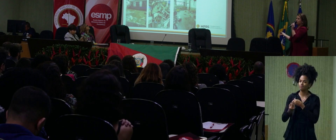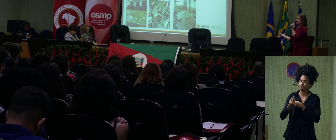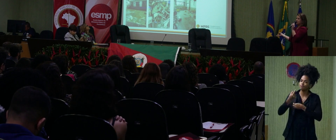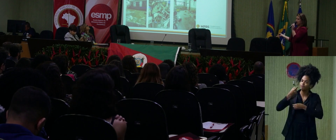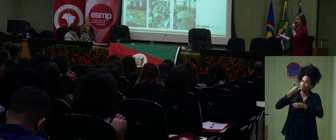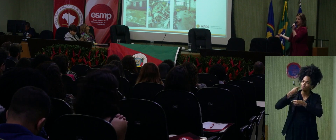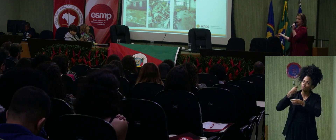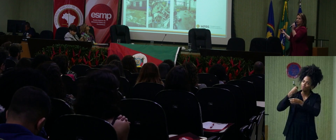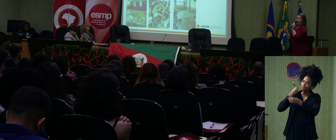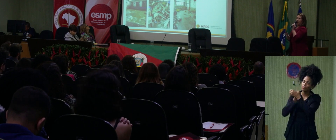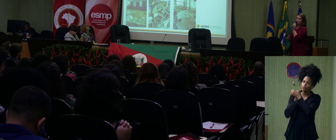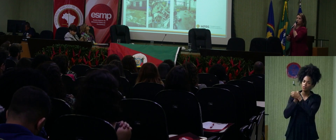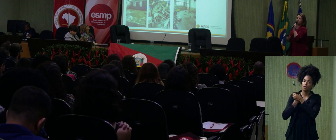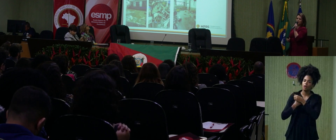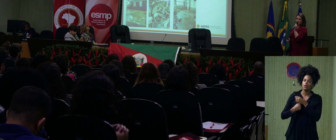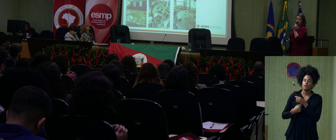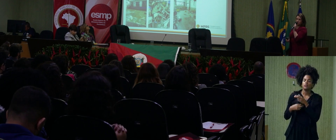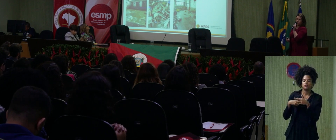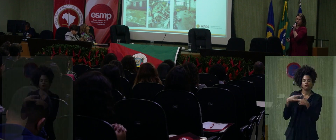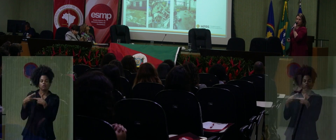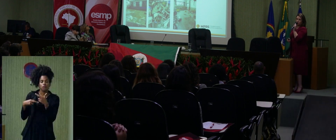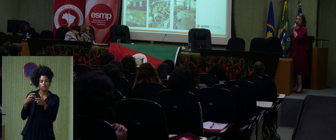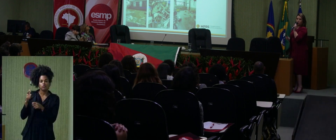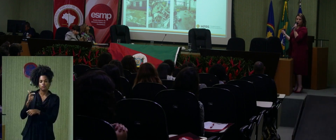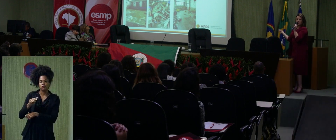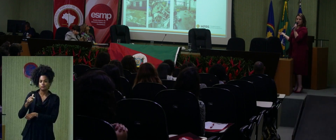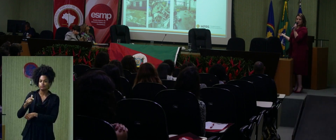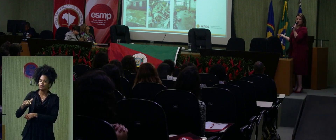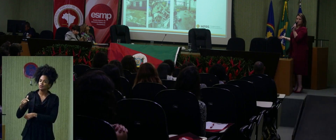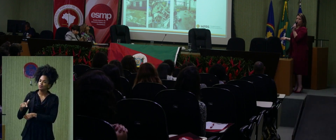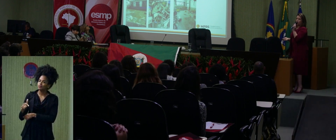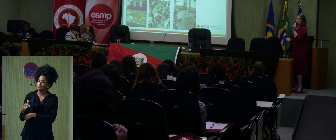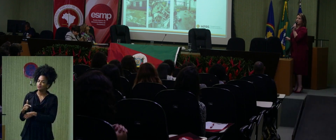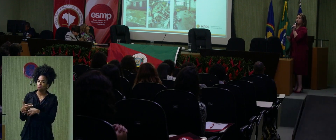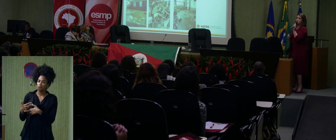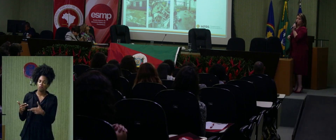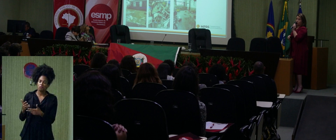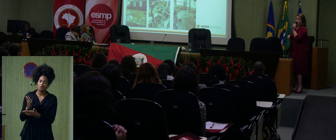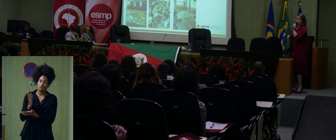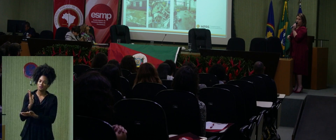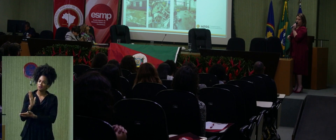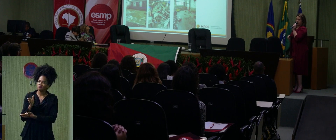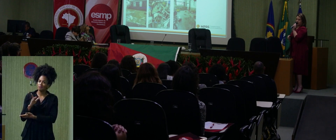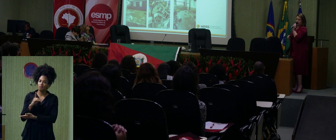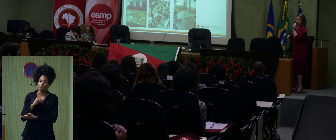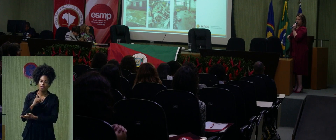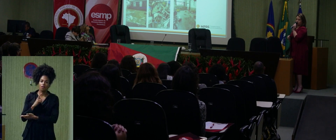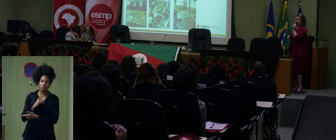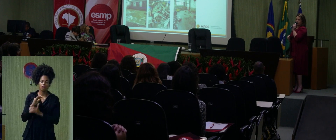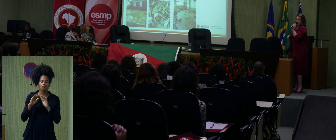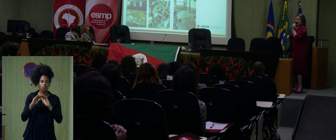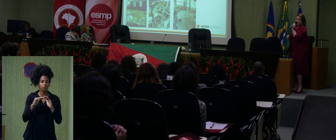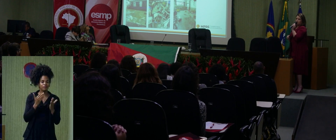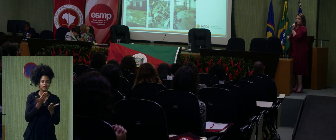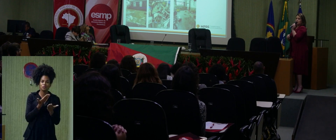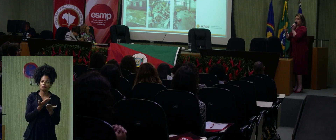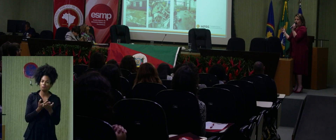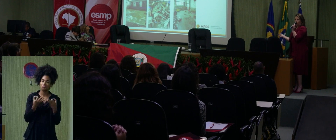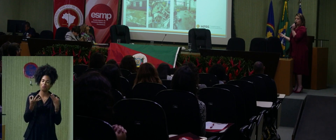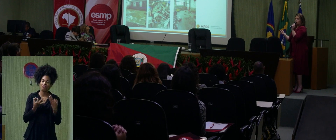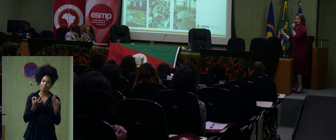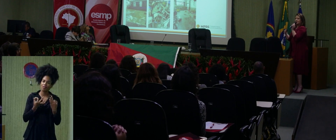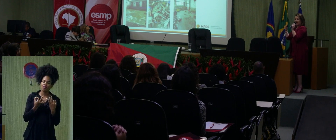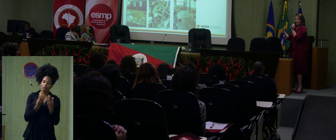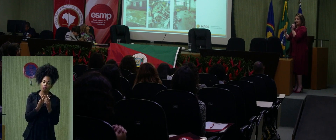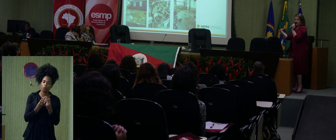que refazer algo que já estava disponível e muitas dessas escolas eram de ótima qualidade Então vai ser